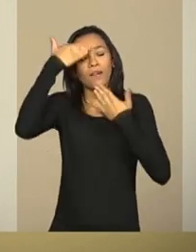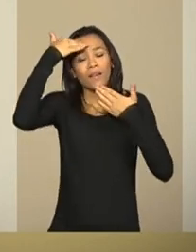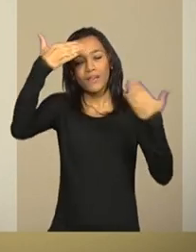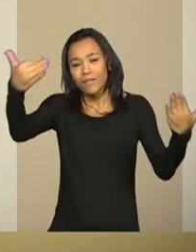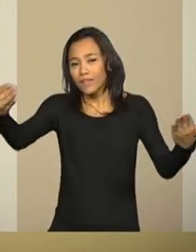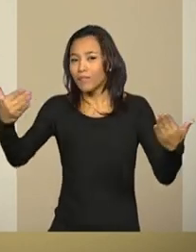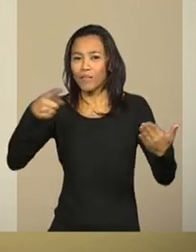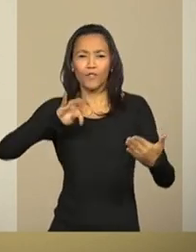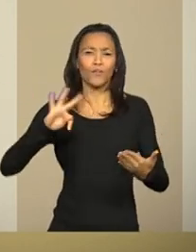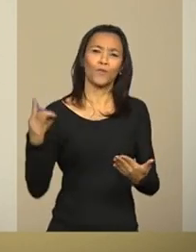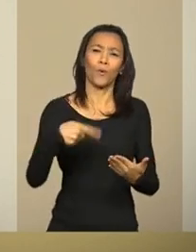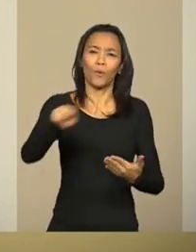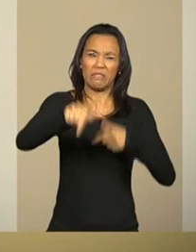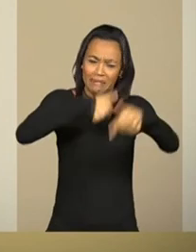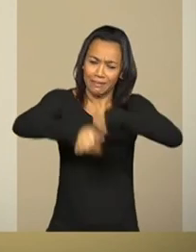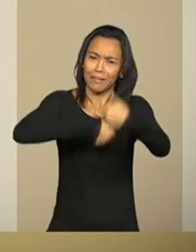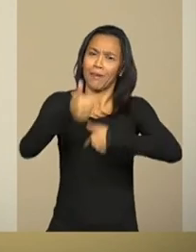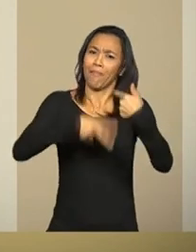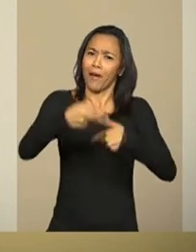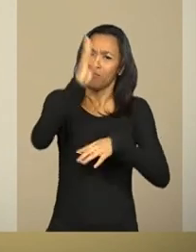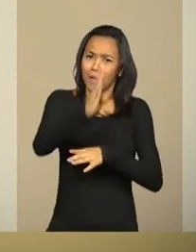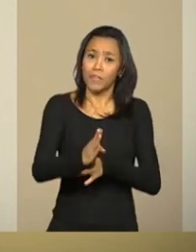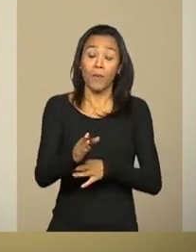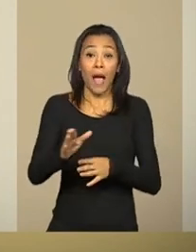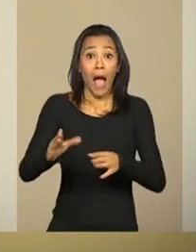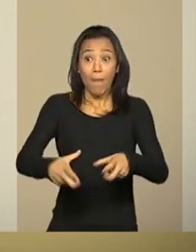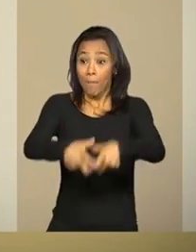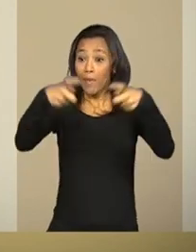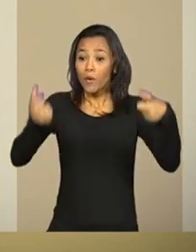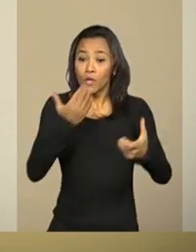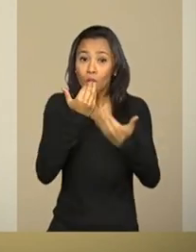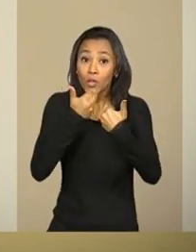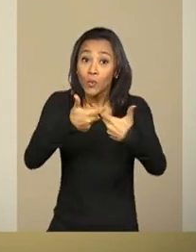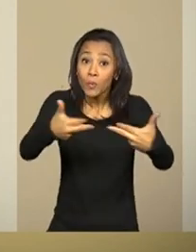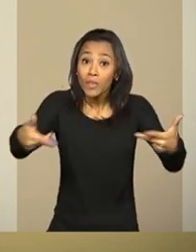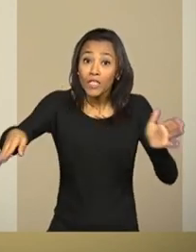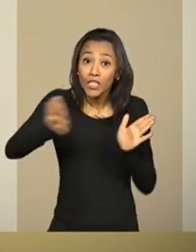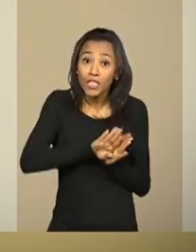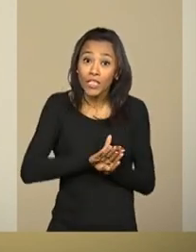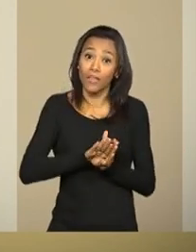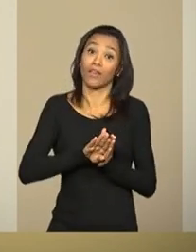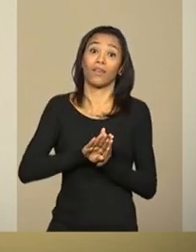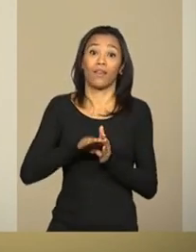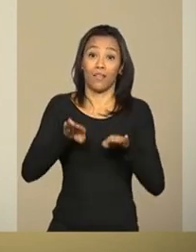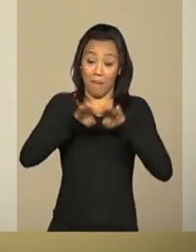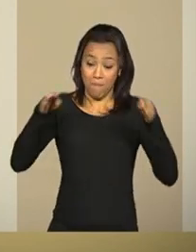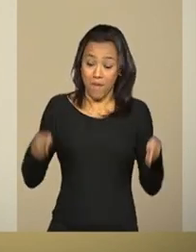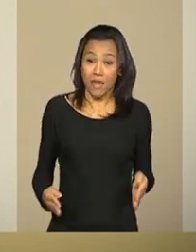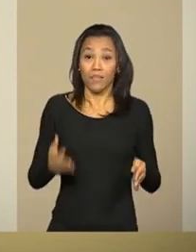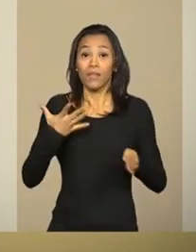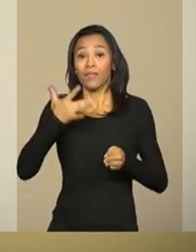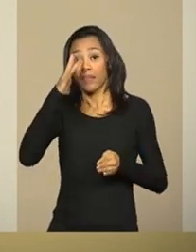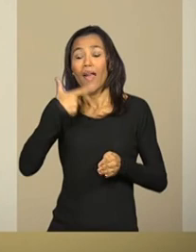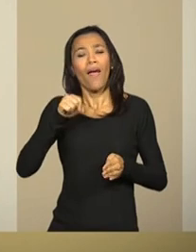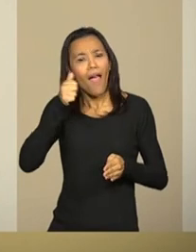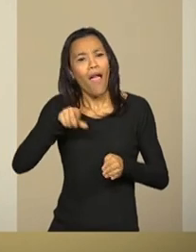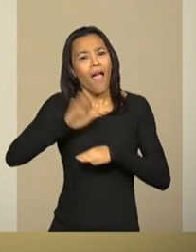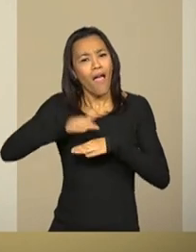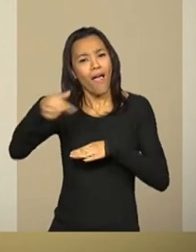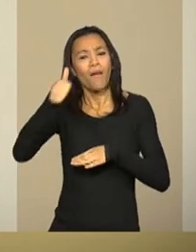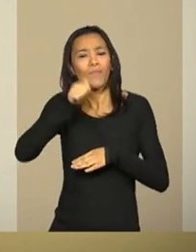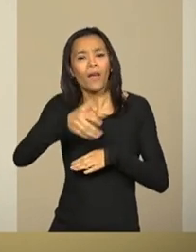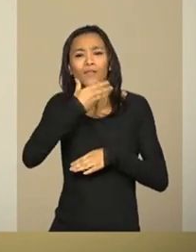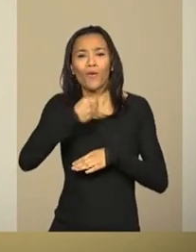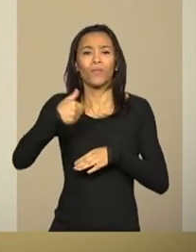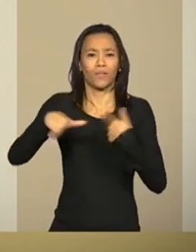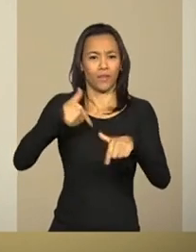eles fazem pelo Brasil. Grande parte dos alimentos que chega à mesa dos brasileiros se deve ao trabalho diário das agricultoras e dos